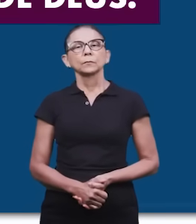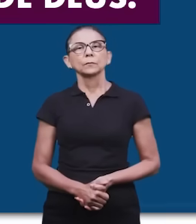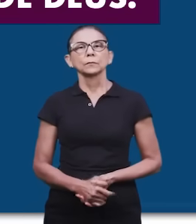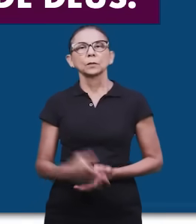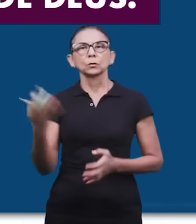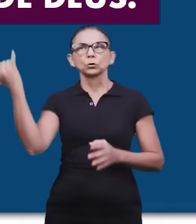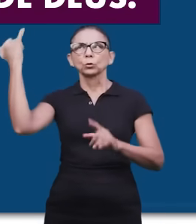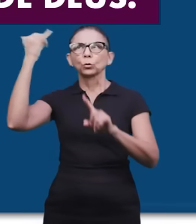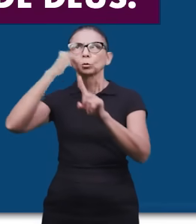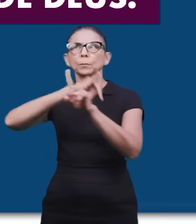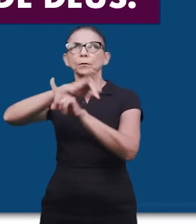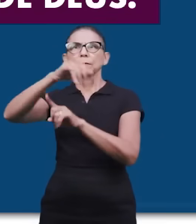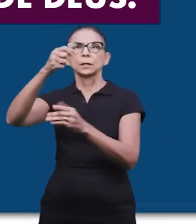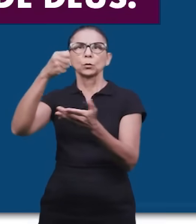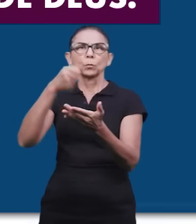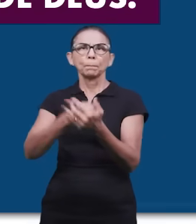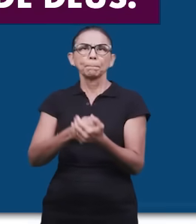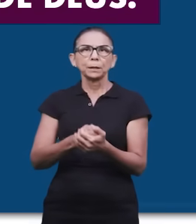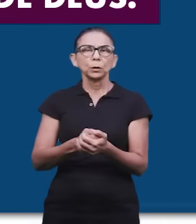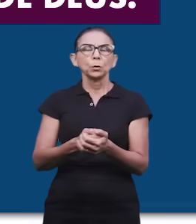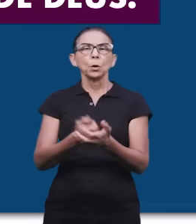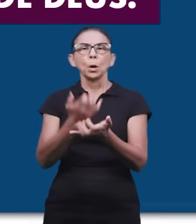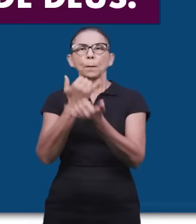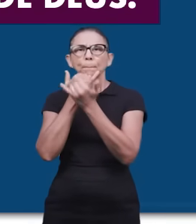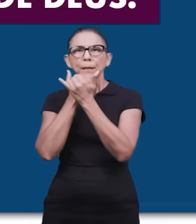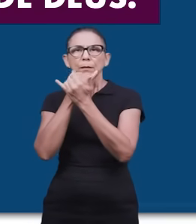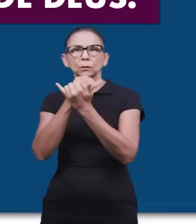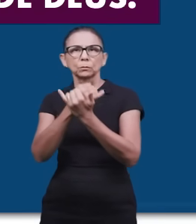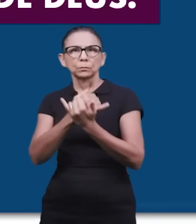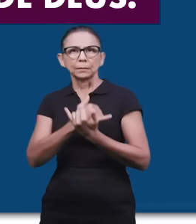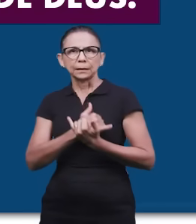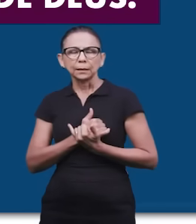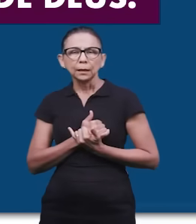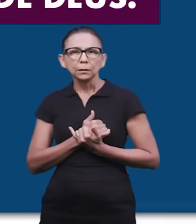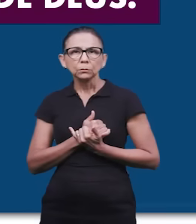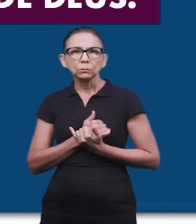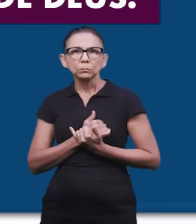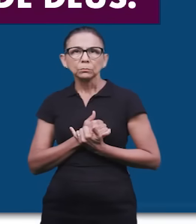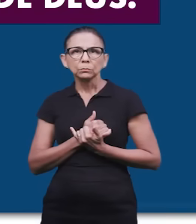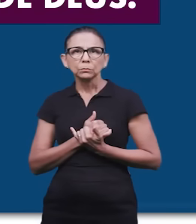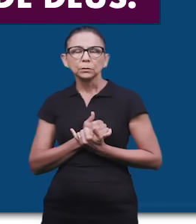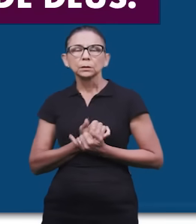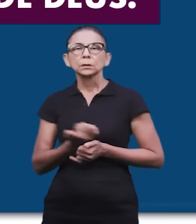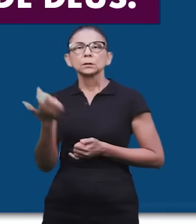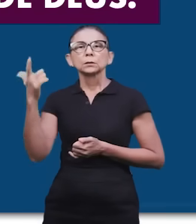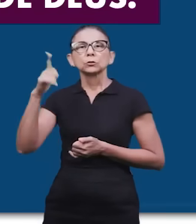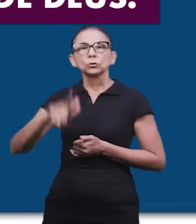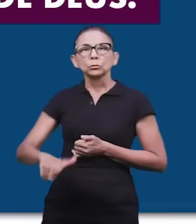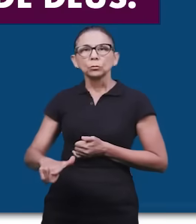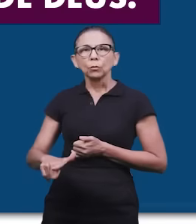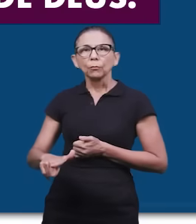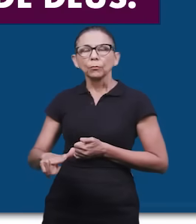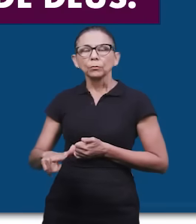Cumprimento pleno e cabal da profecia, expiação do pecado, julgamento, estabelecimento do reino de Deus.